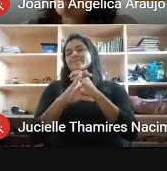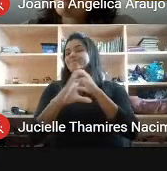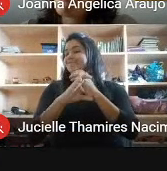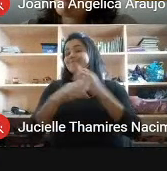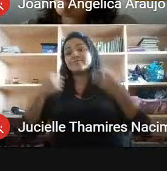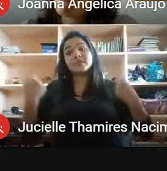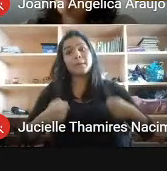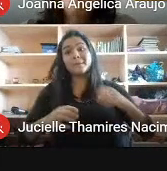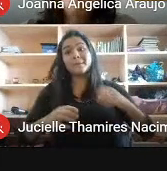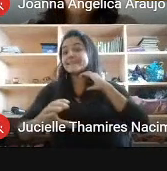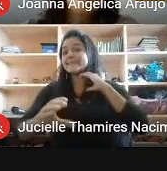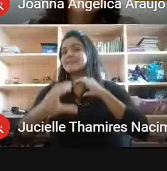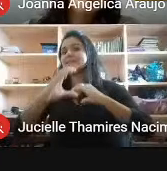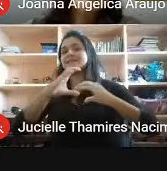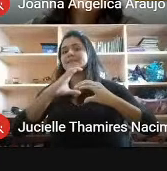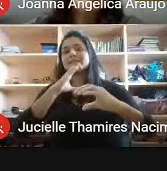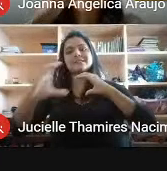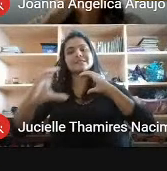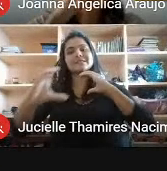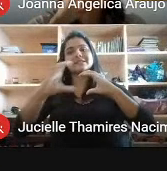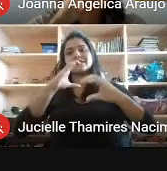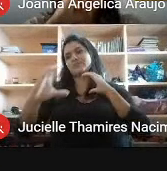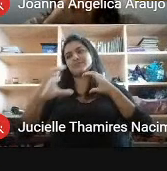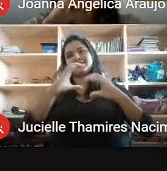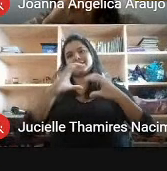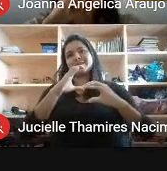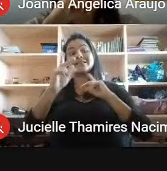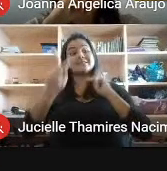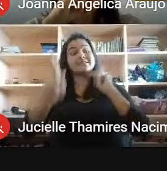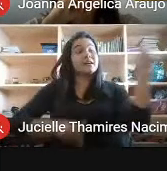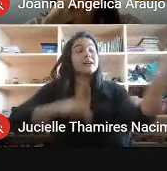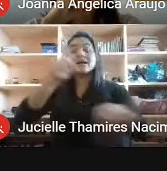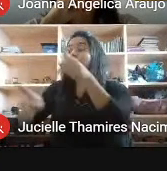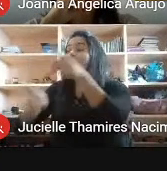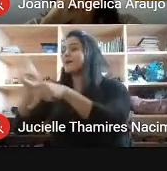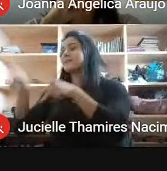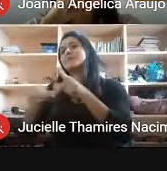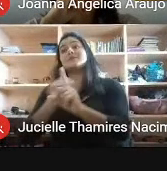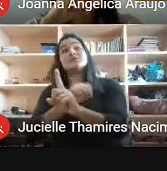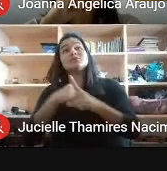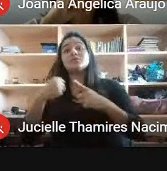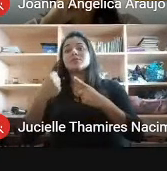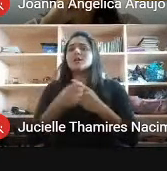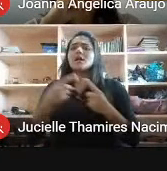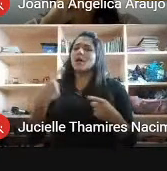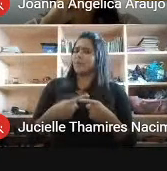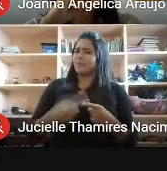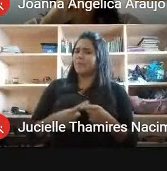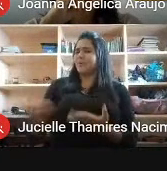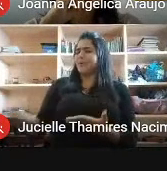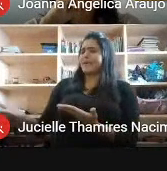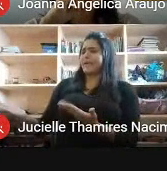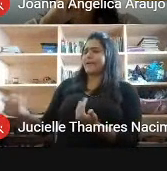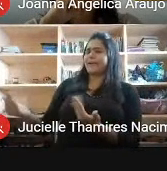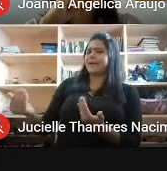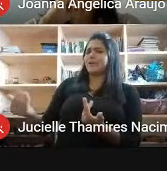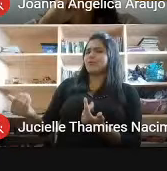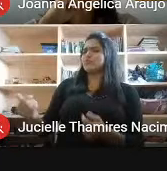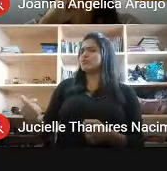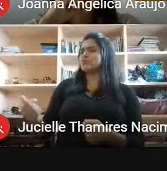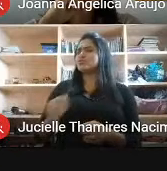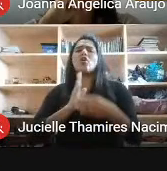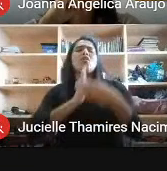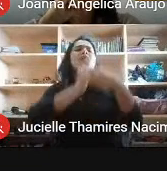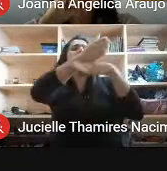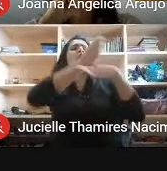gente se comunica com a população, com a sociedade? Por que os adolescentes... Por que eu não vejo adolescente em unidade básica de saúde? Eu vejo tão